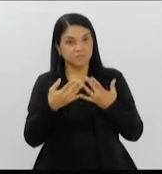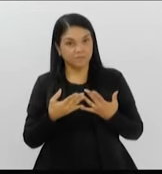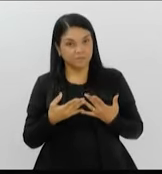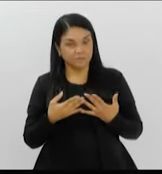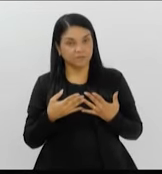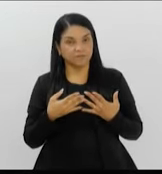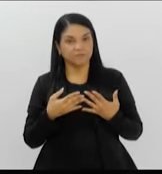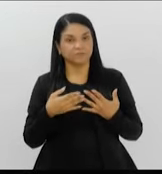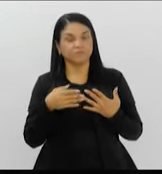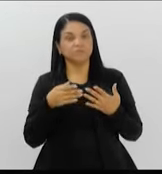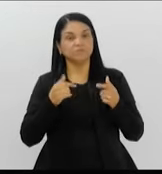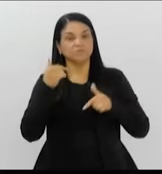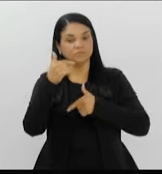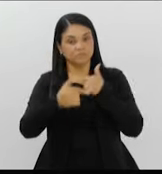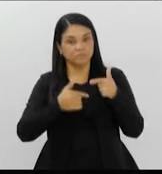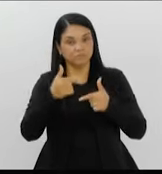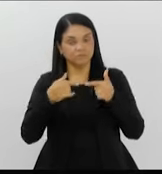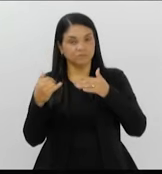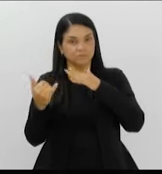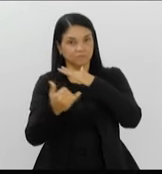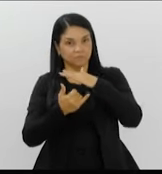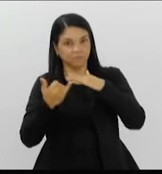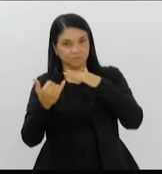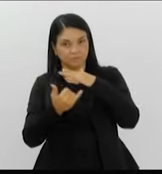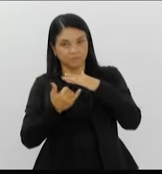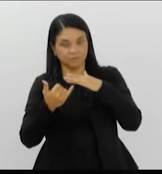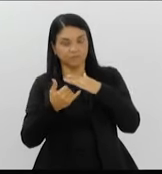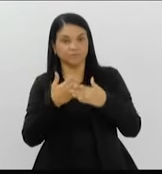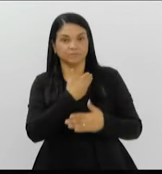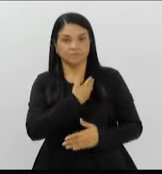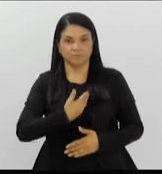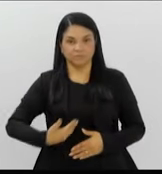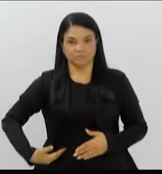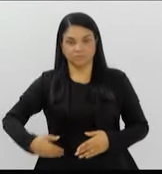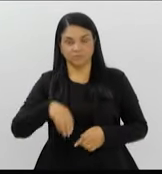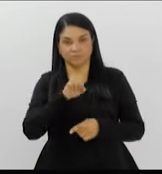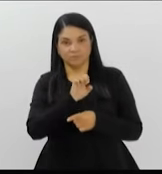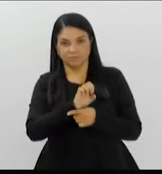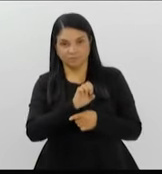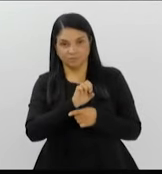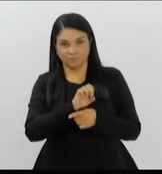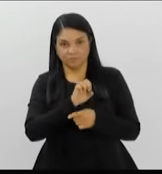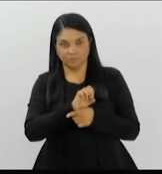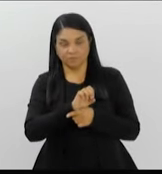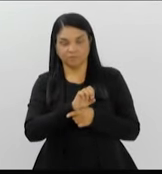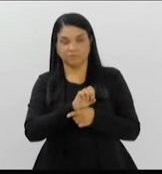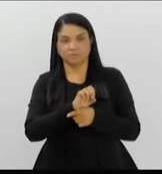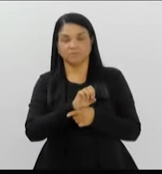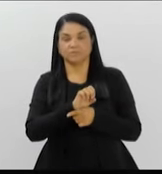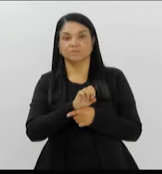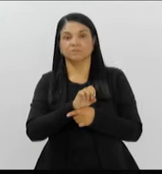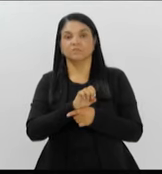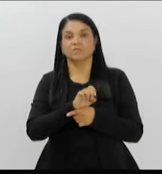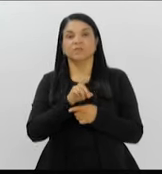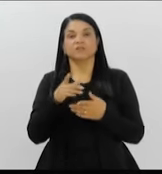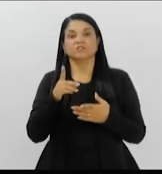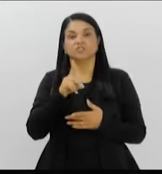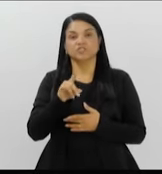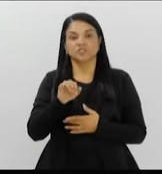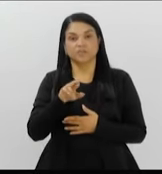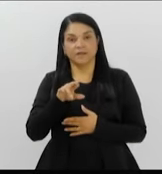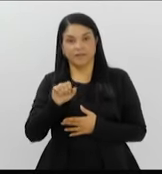dispõe sobre o expediente dos órgãos da entidade da administração pública estadual, direta e indireta, nos dias